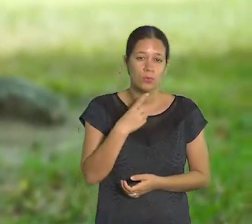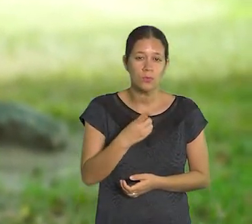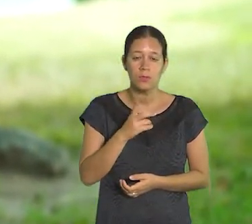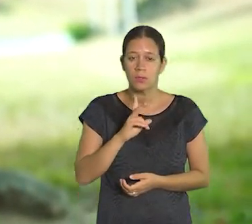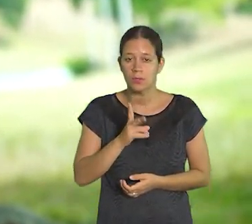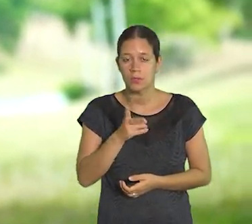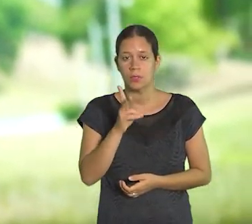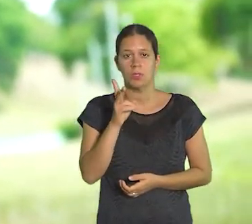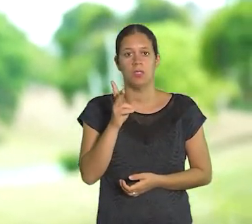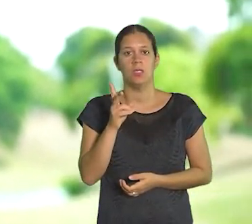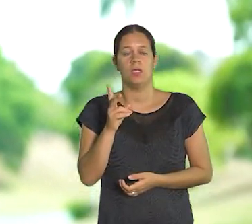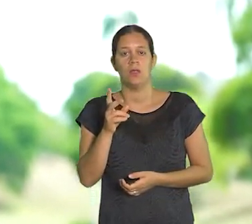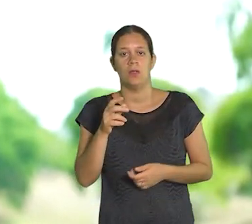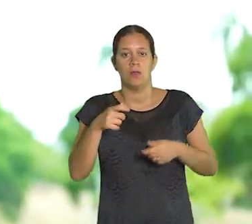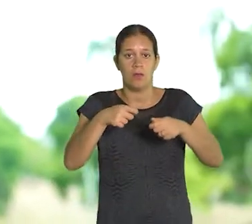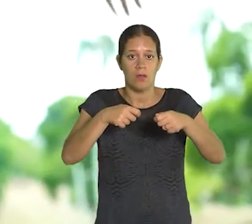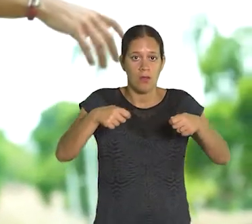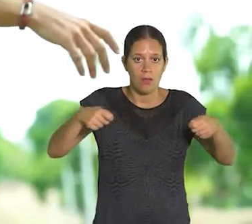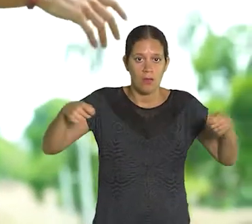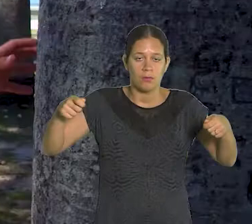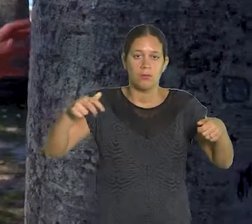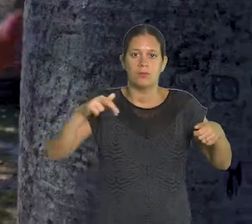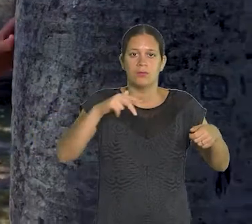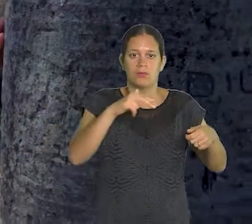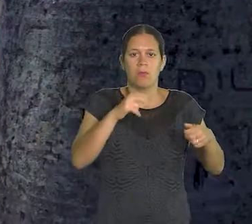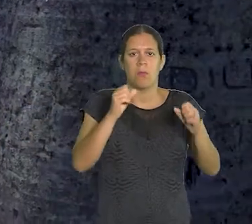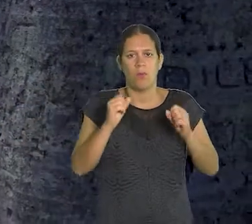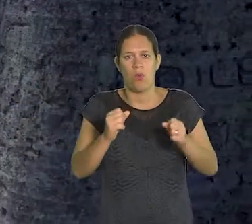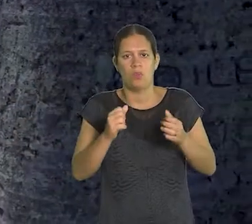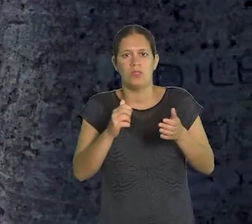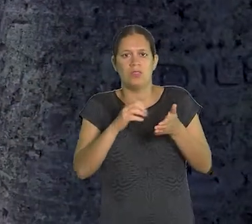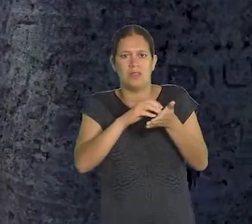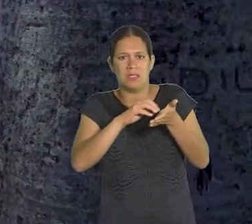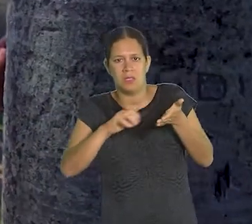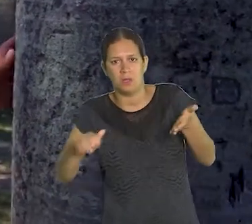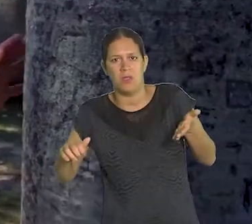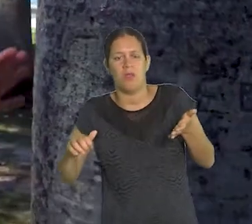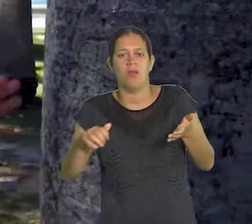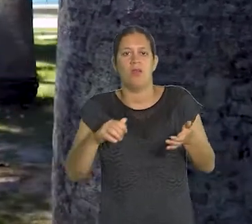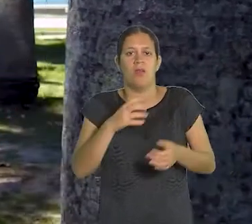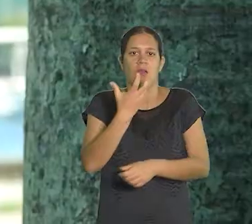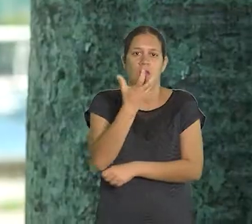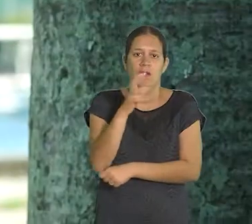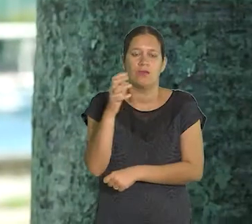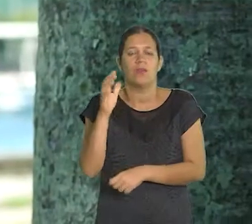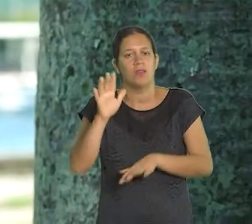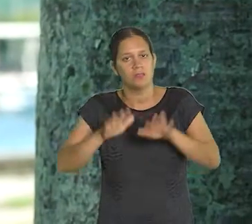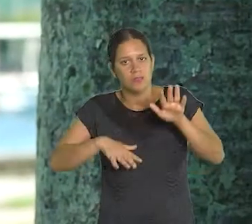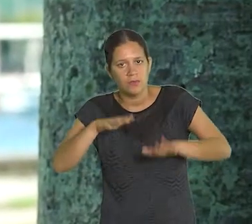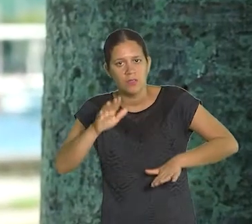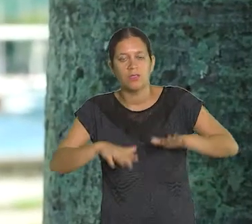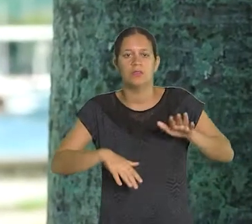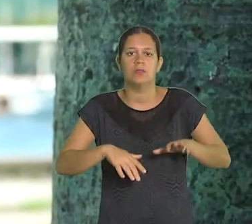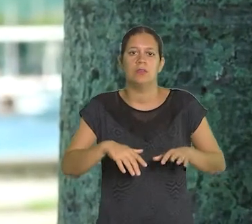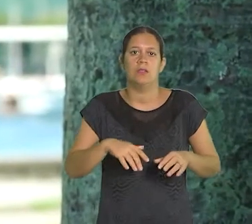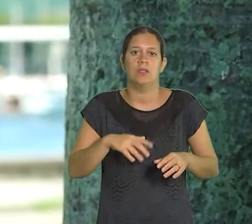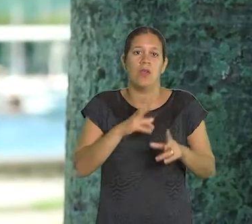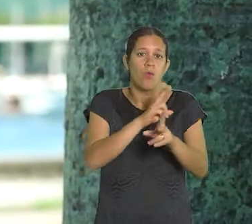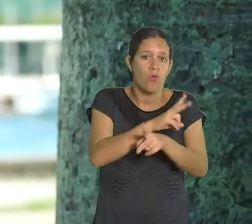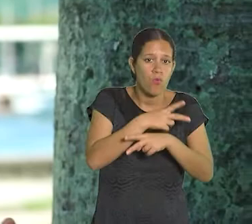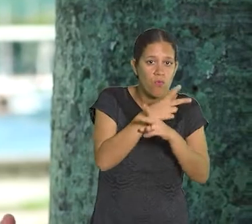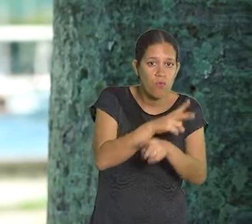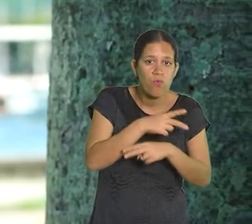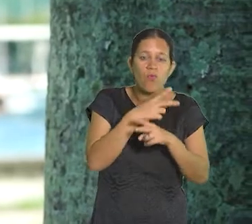Uma dúvida muito frequente é se o slackline não pode danificar ou até mesmo arrancar as árvores. As ventanias causam